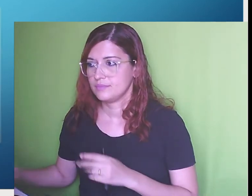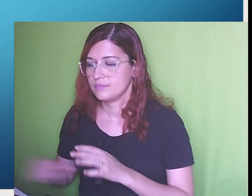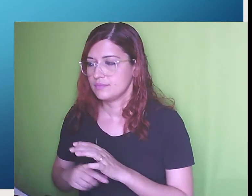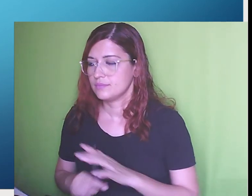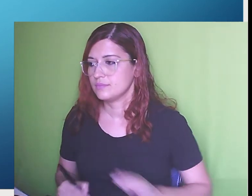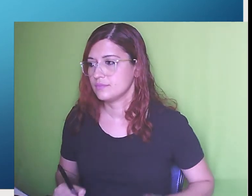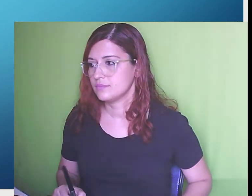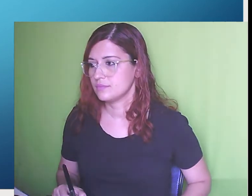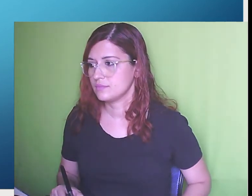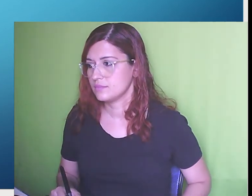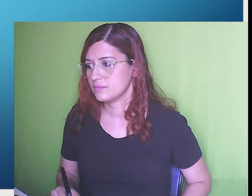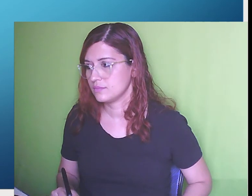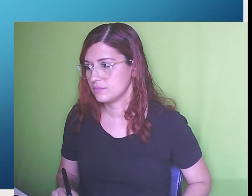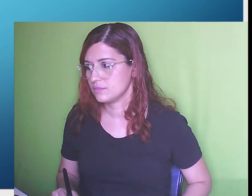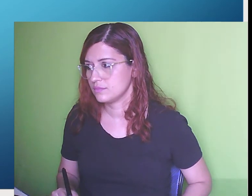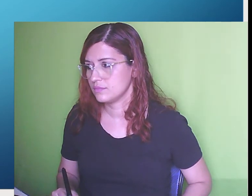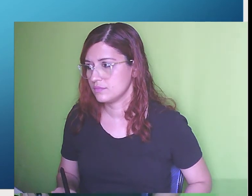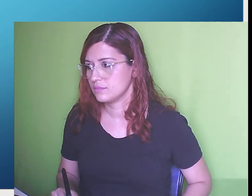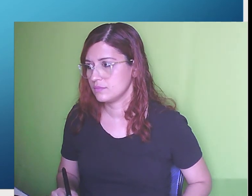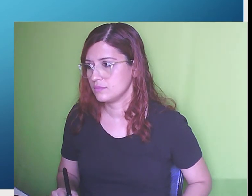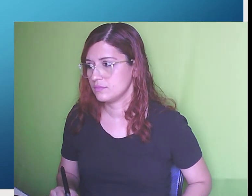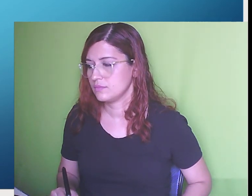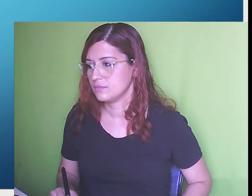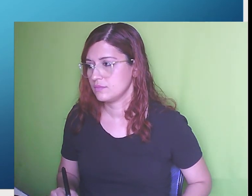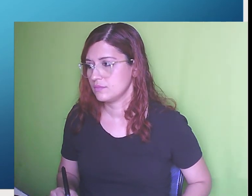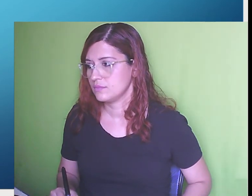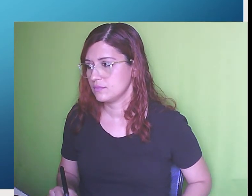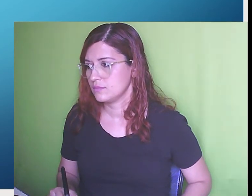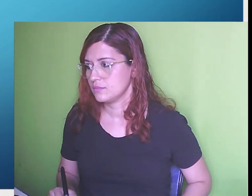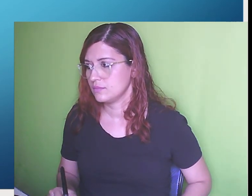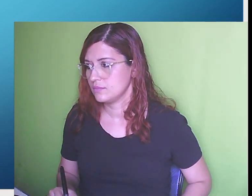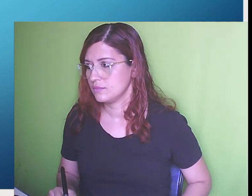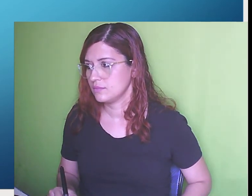Então, multiplicando, deu 2.400.